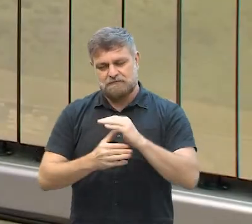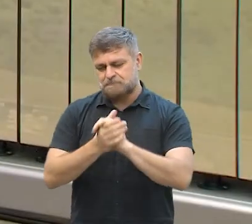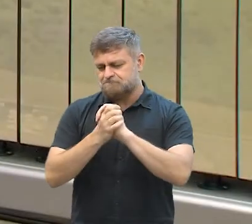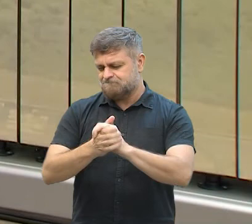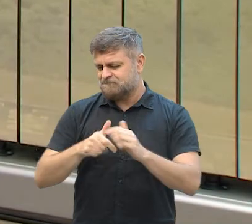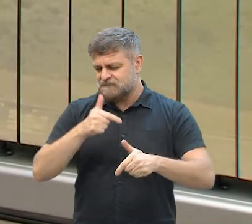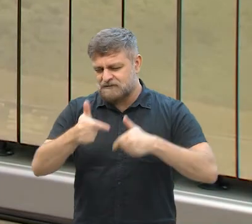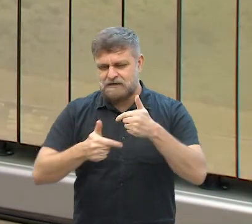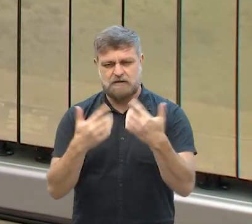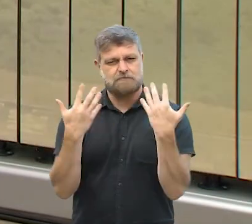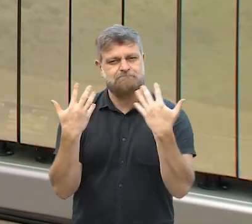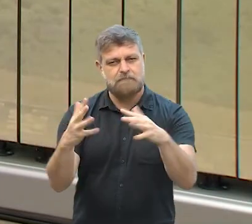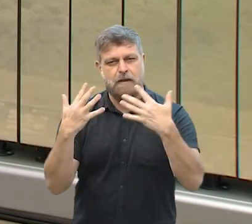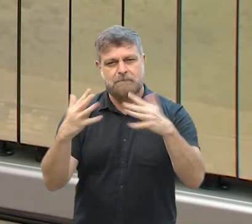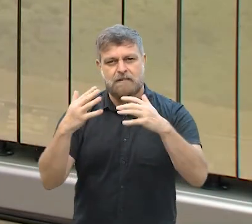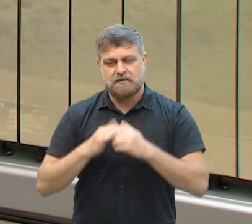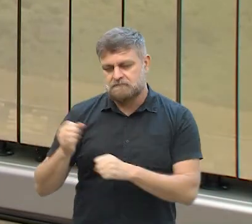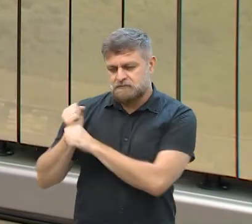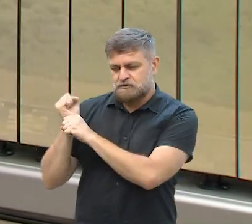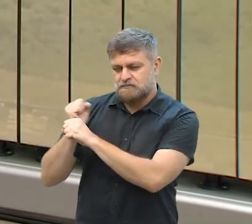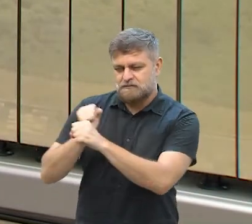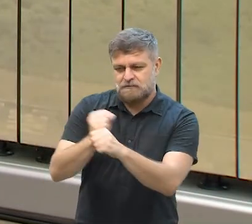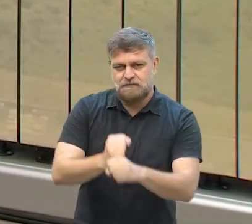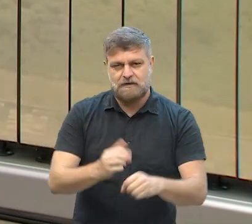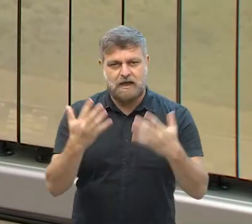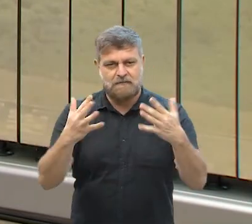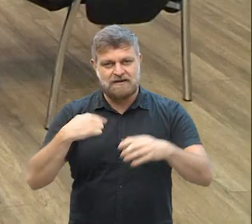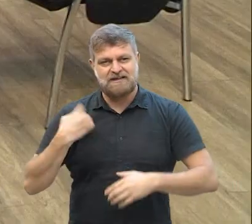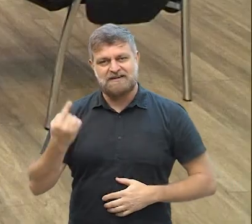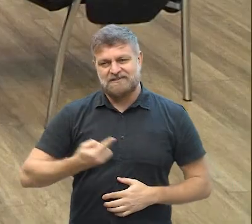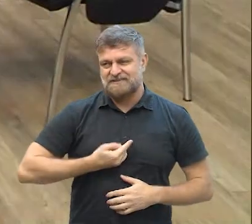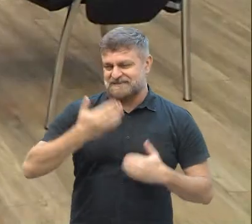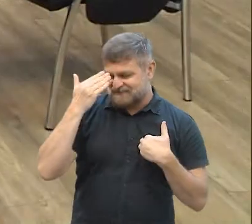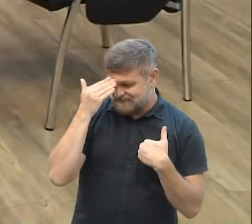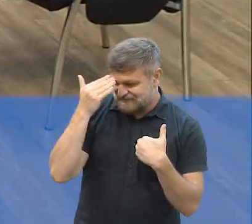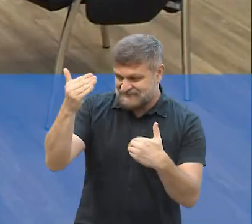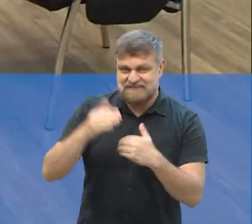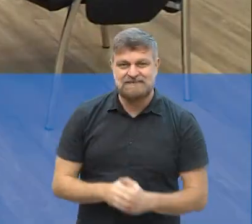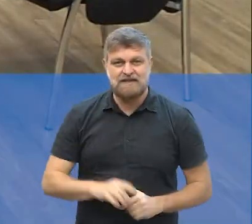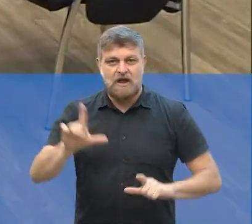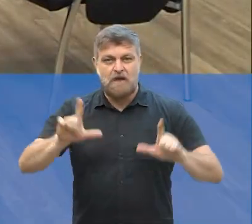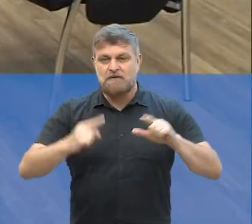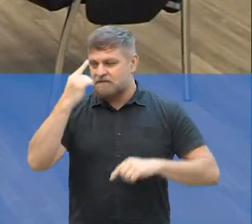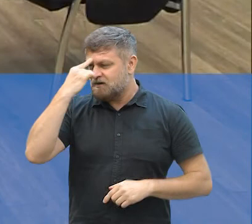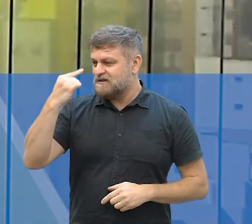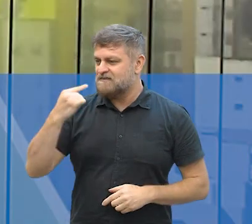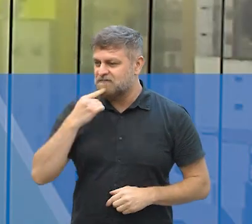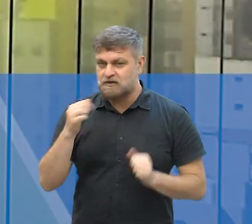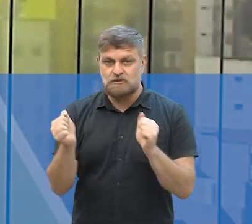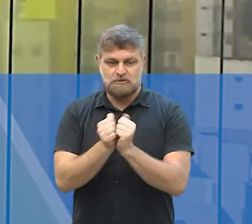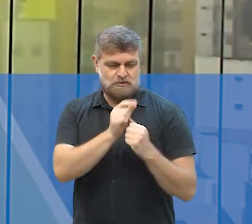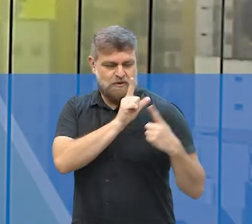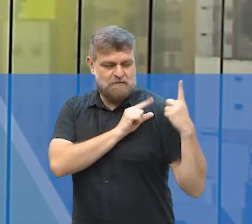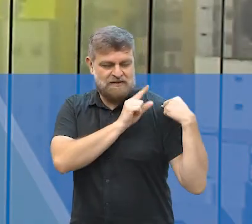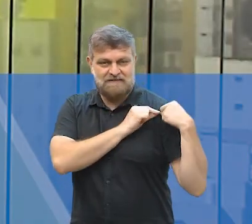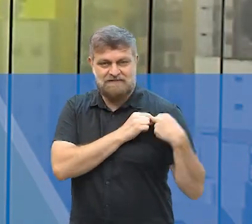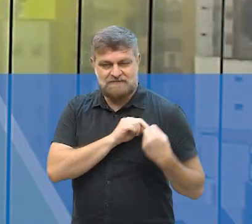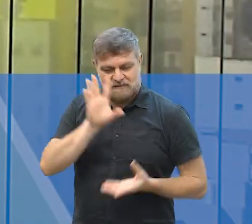TV Câmaras, estão de parabéns pelo trabalho que vocês desenvolvem já há tantos anos. Parabéns. Nós aqui agradecemos. O programa